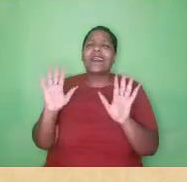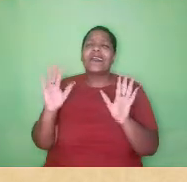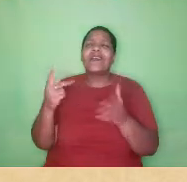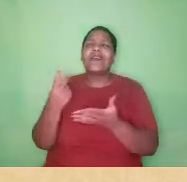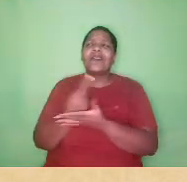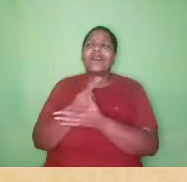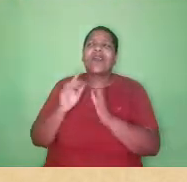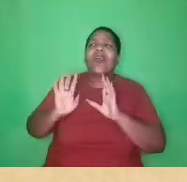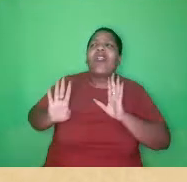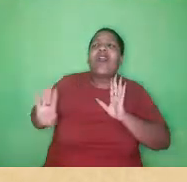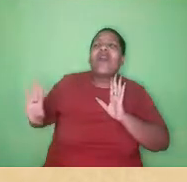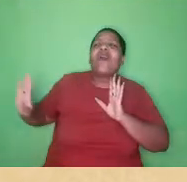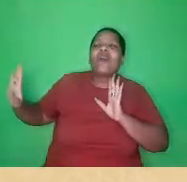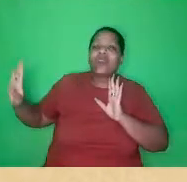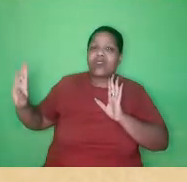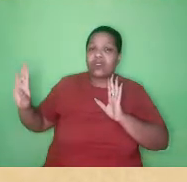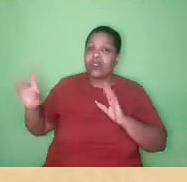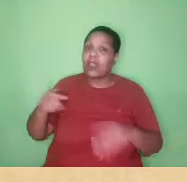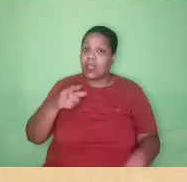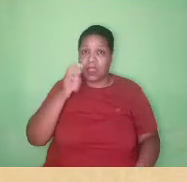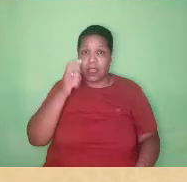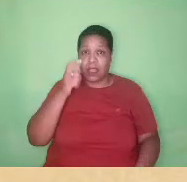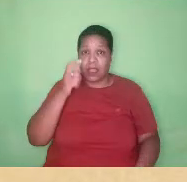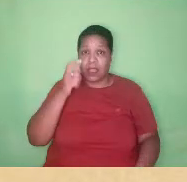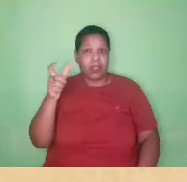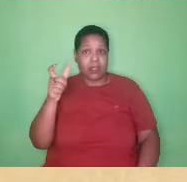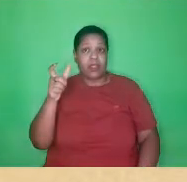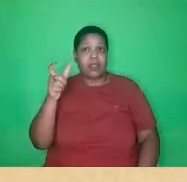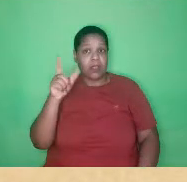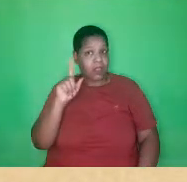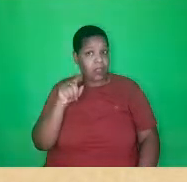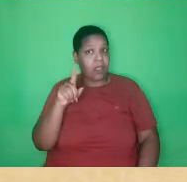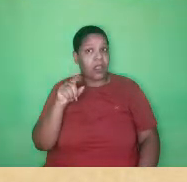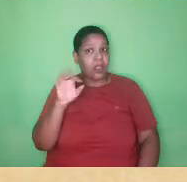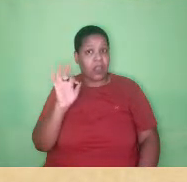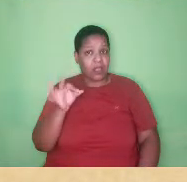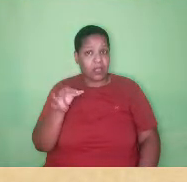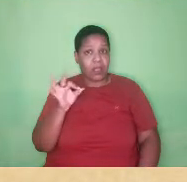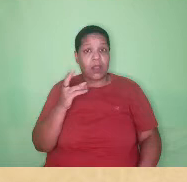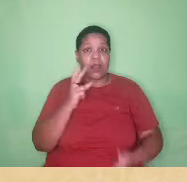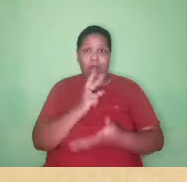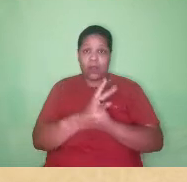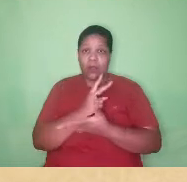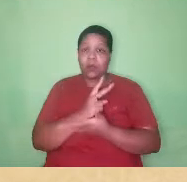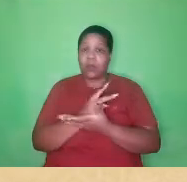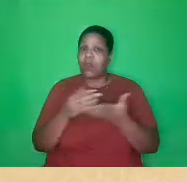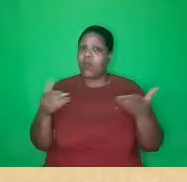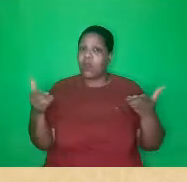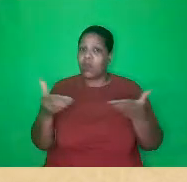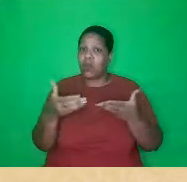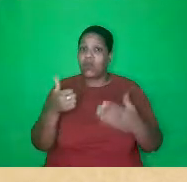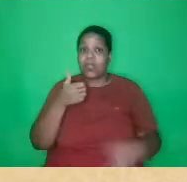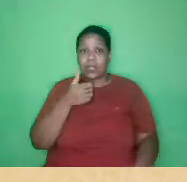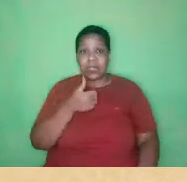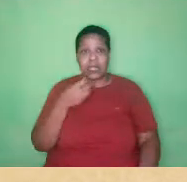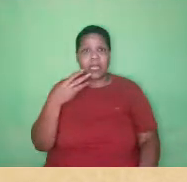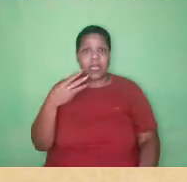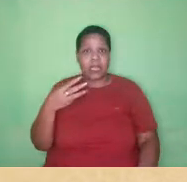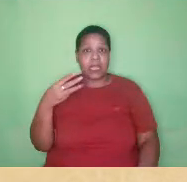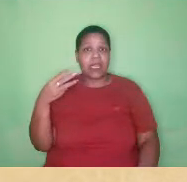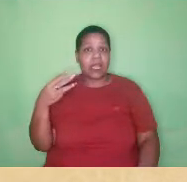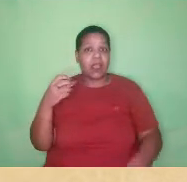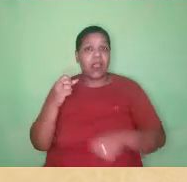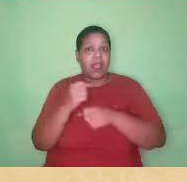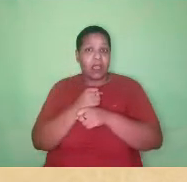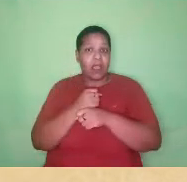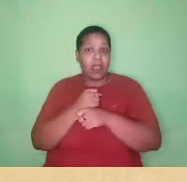E é legal chamar a atenção de que, mesmo considerando hoje 133 anos, a não